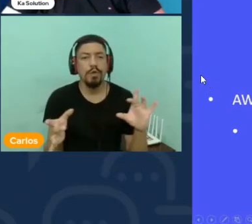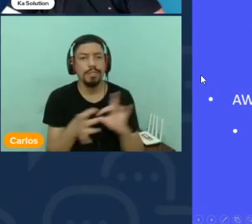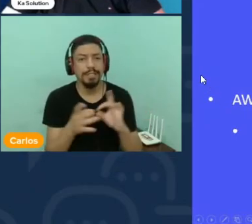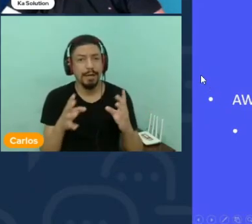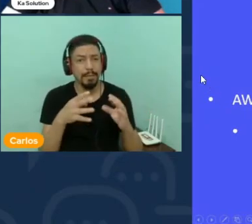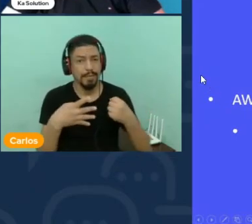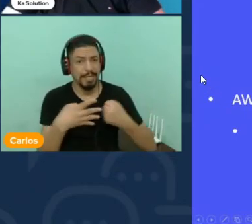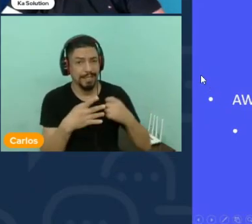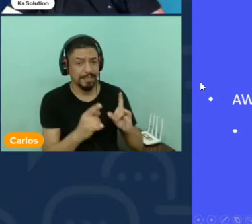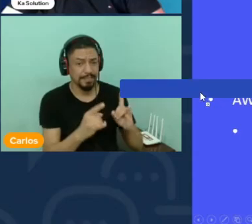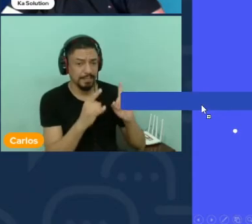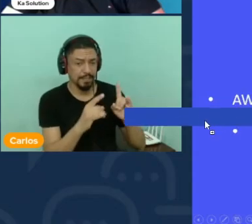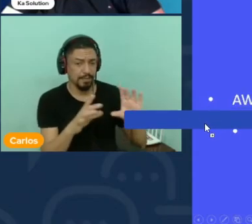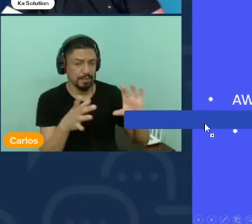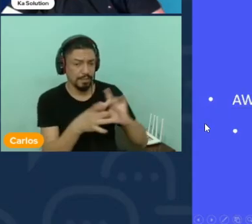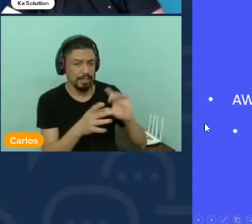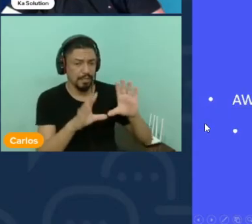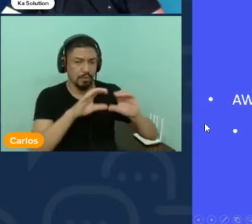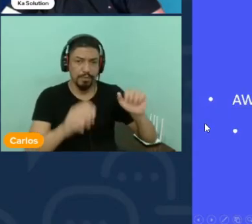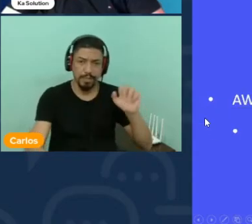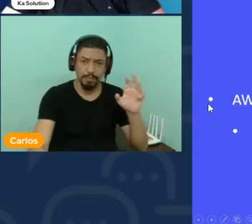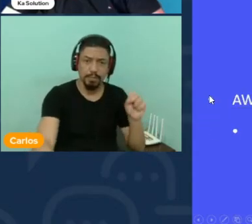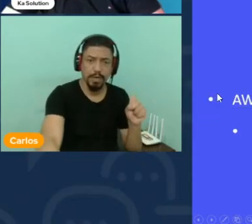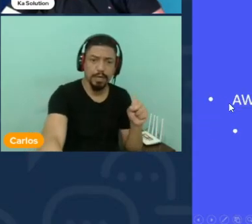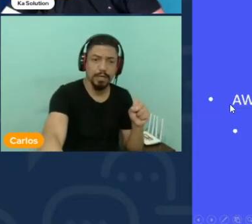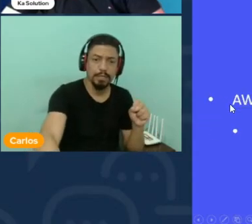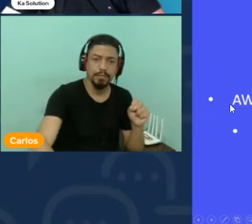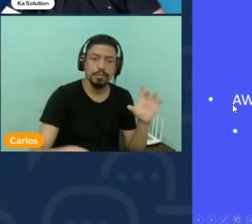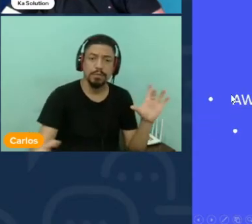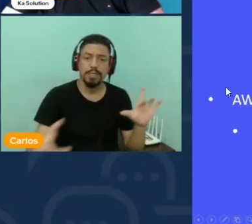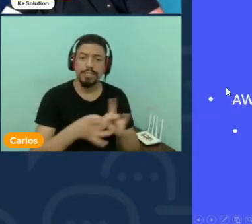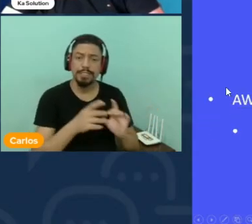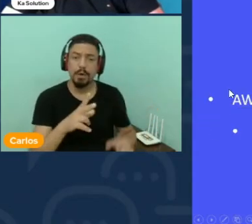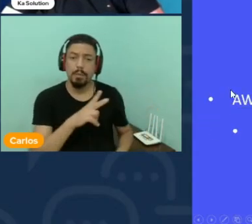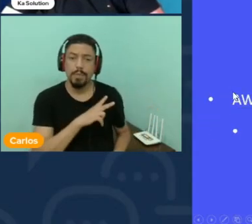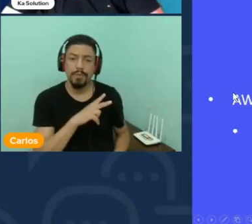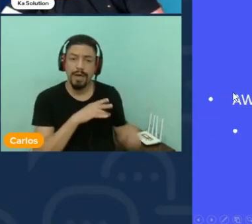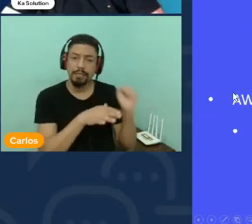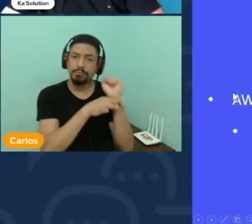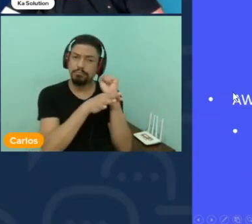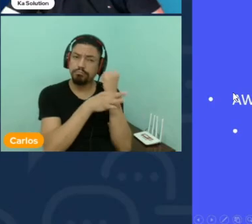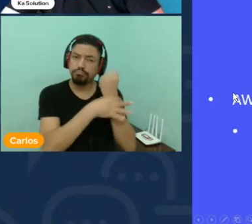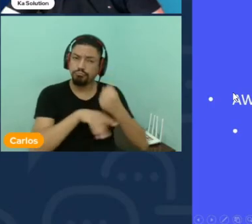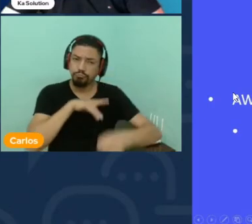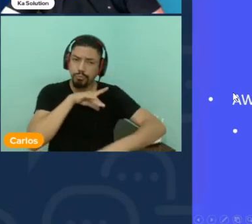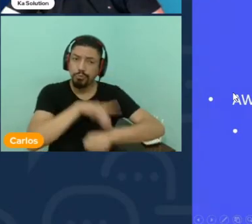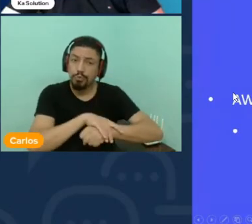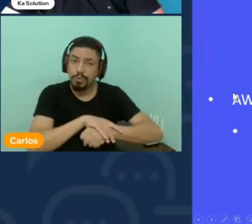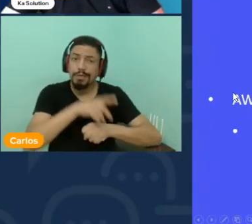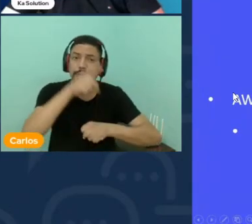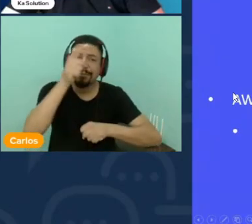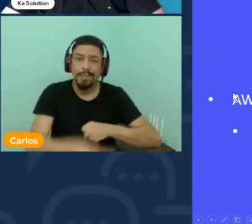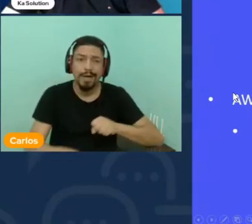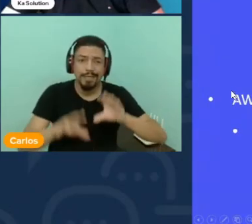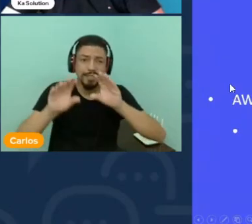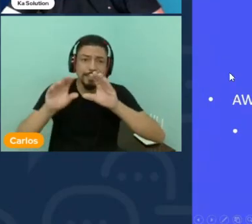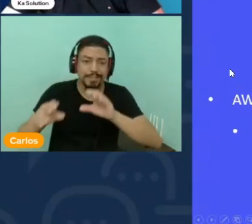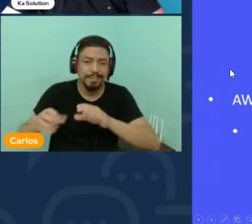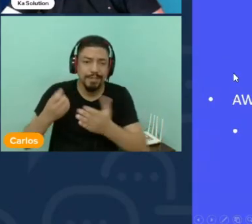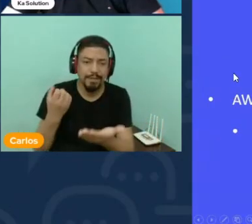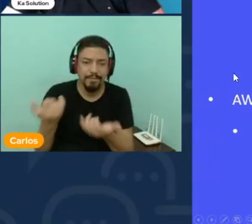center com a nuvem da AWS, uma conexão privada e segura, e eu vou transferir as